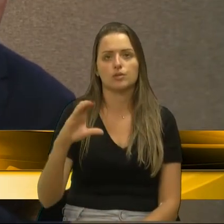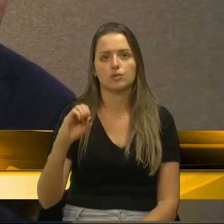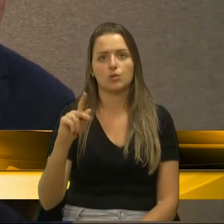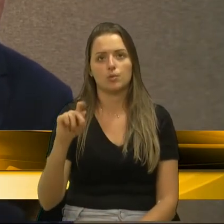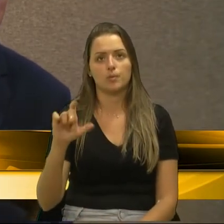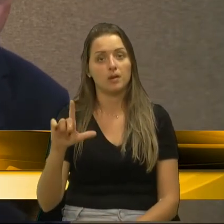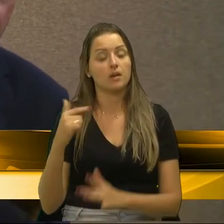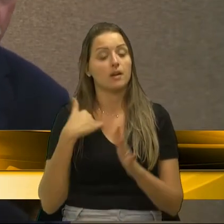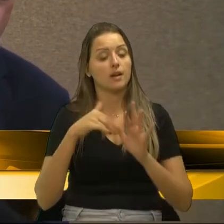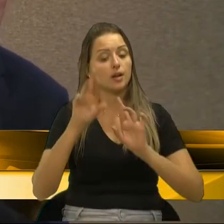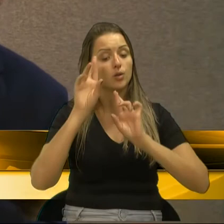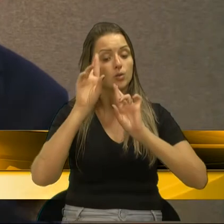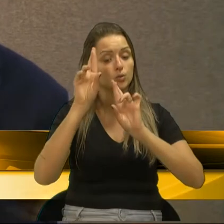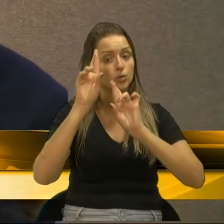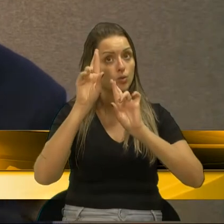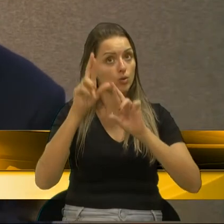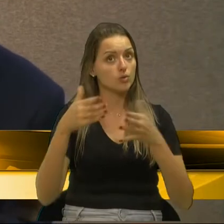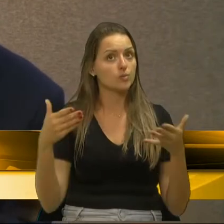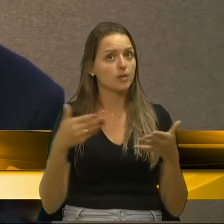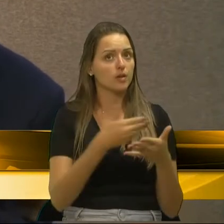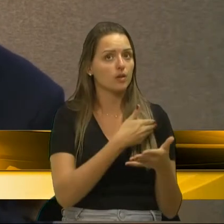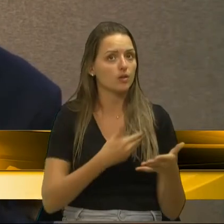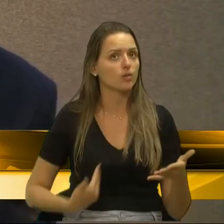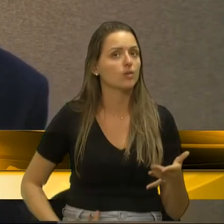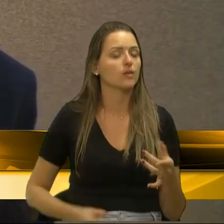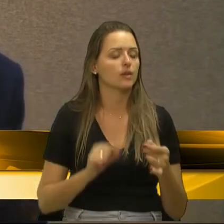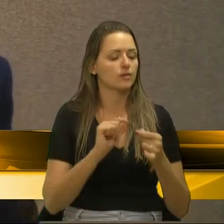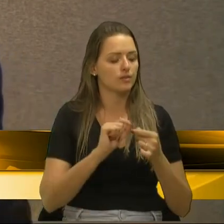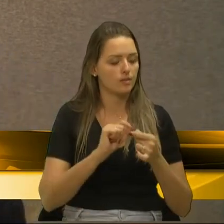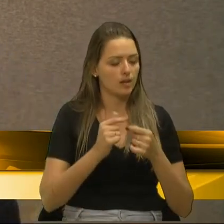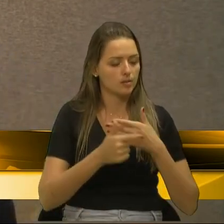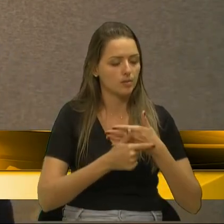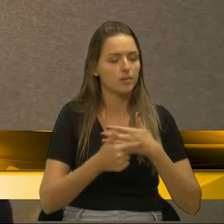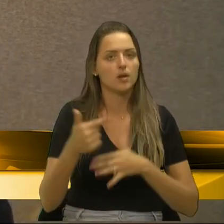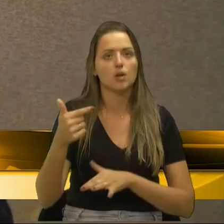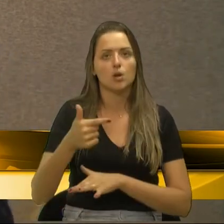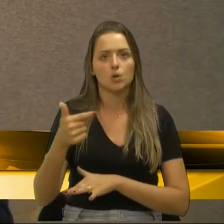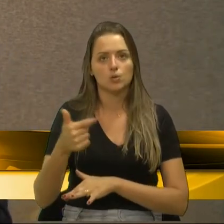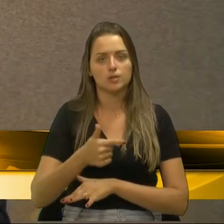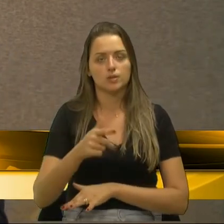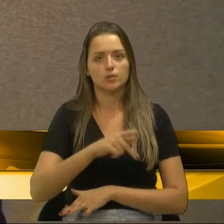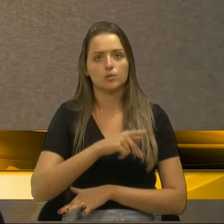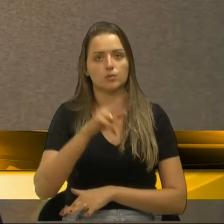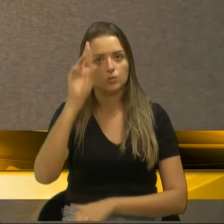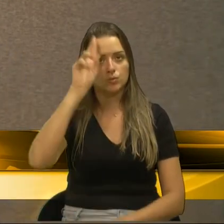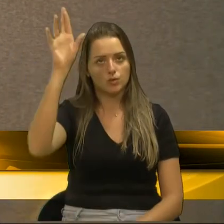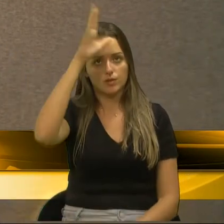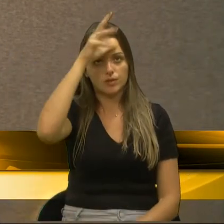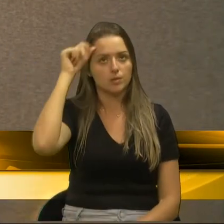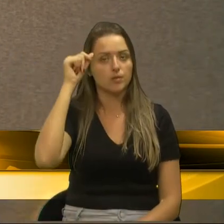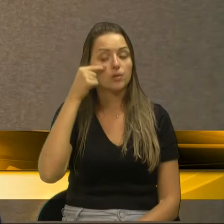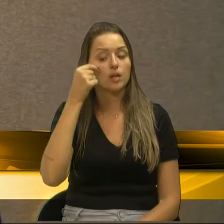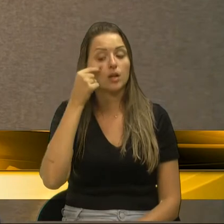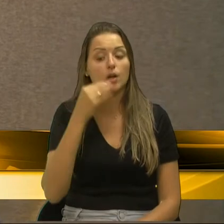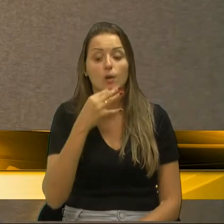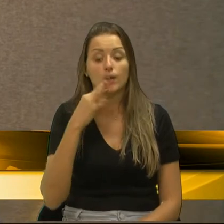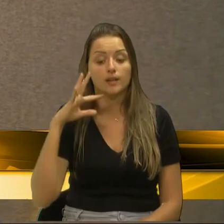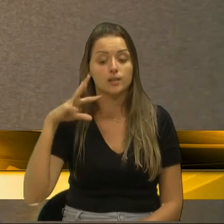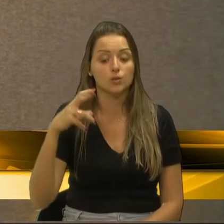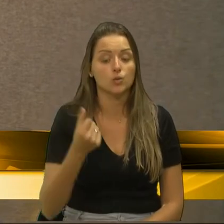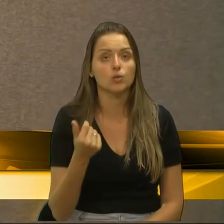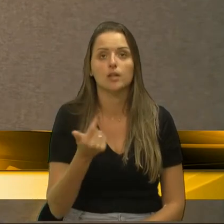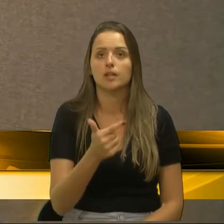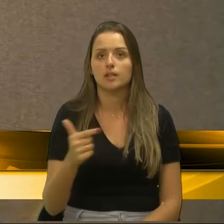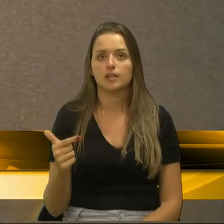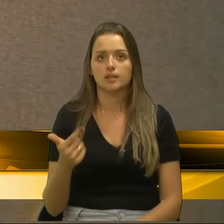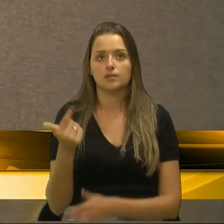espero que o governo tome as providências, o vice-prefeito Eloy Frisso conhece muito bem, e que não tenhamos uma